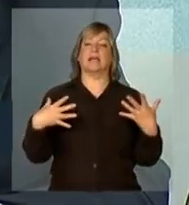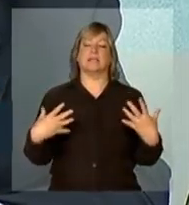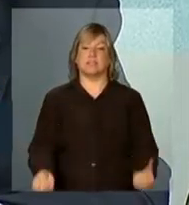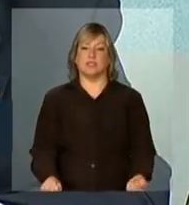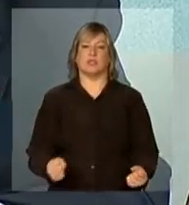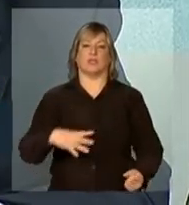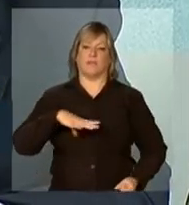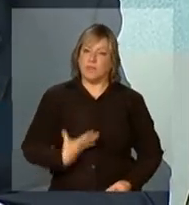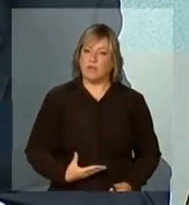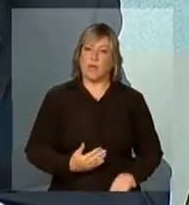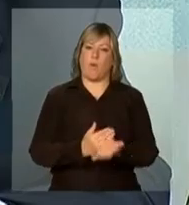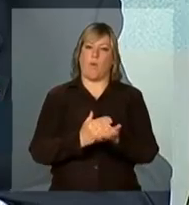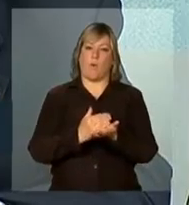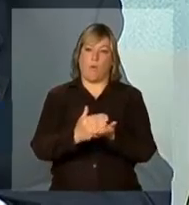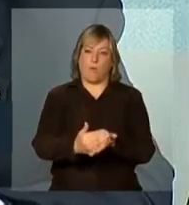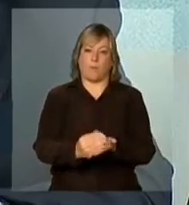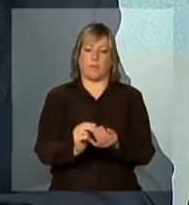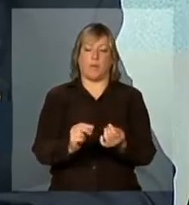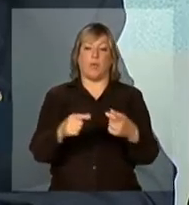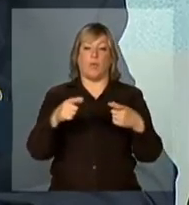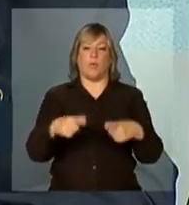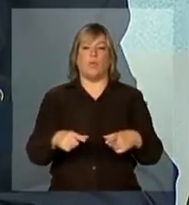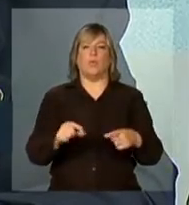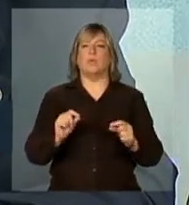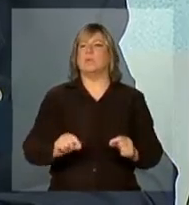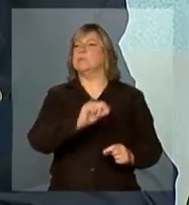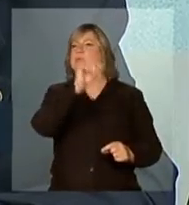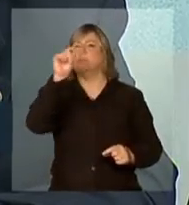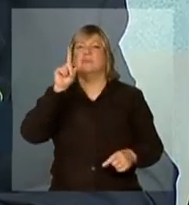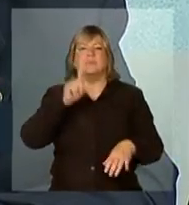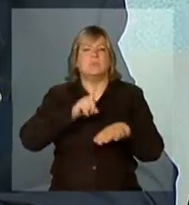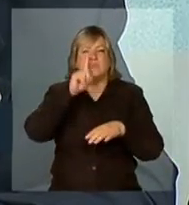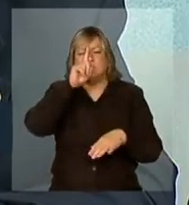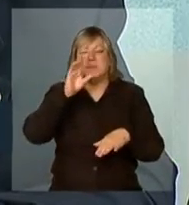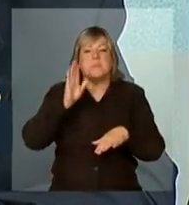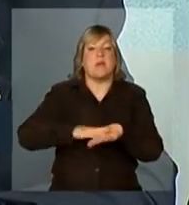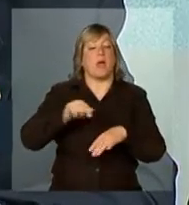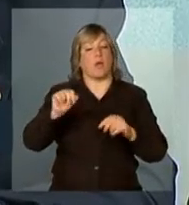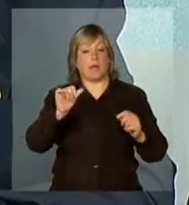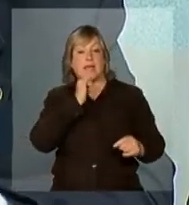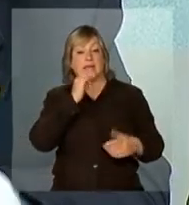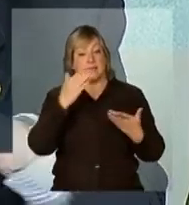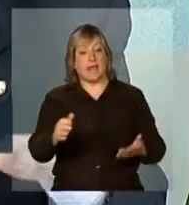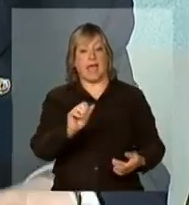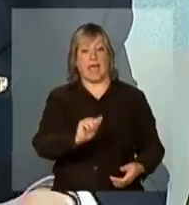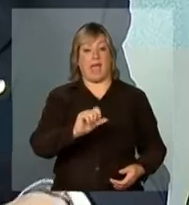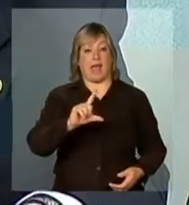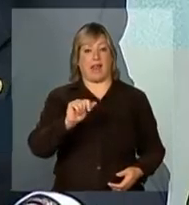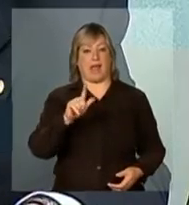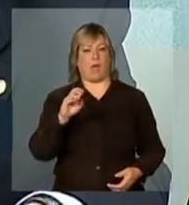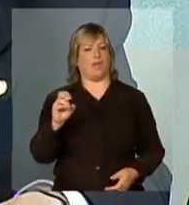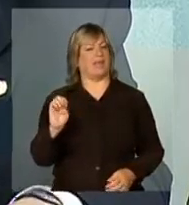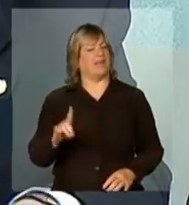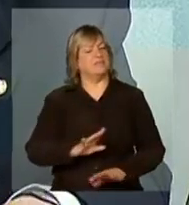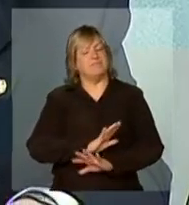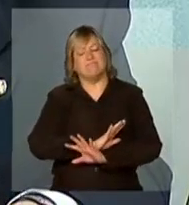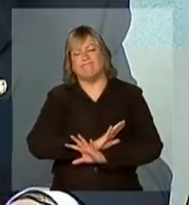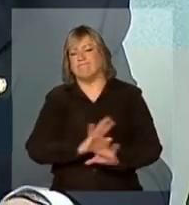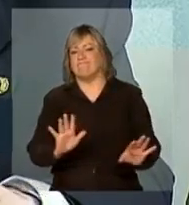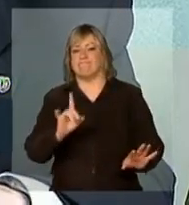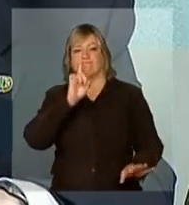começar no lugar com os piores dados, o estado de Alagoas, que é realmente trágico.